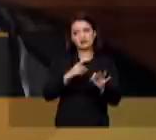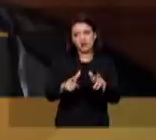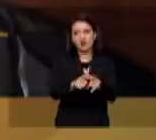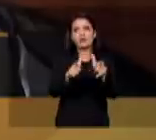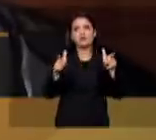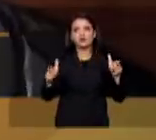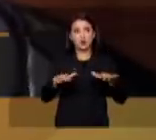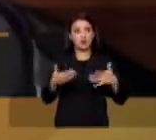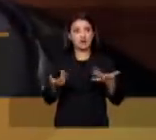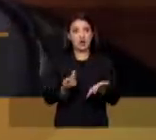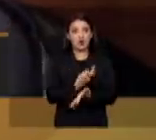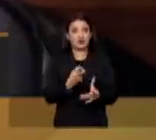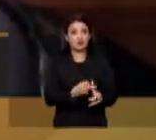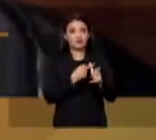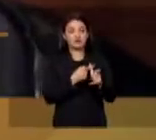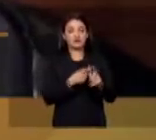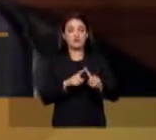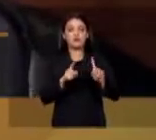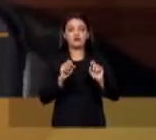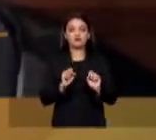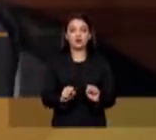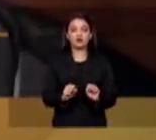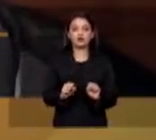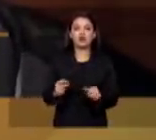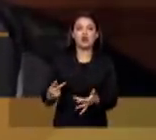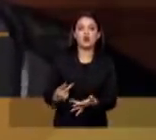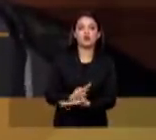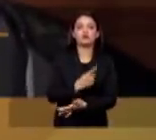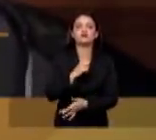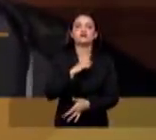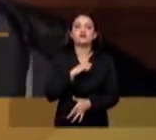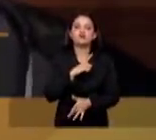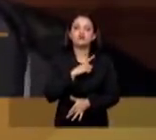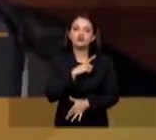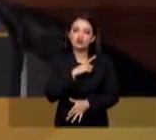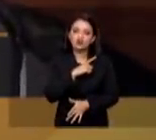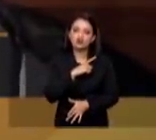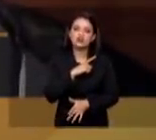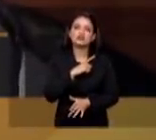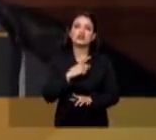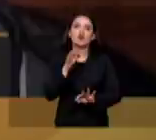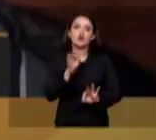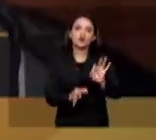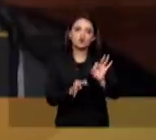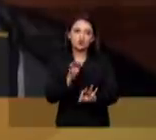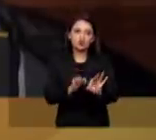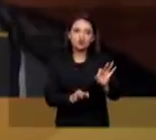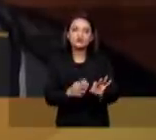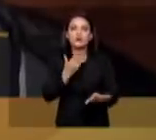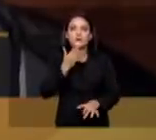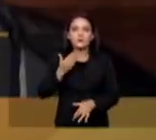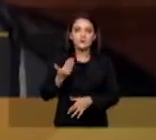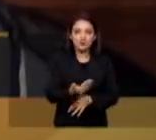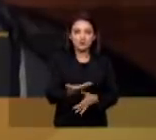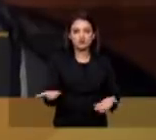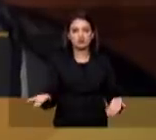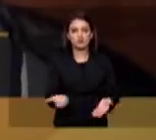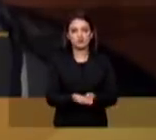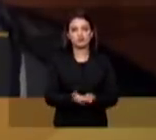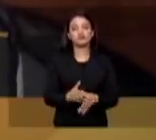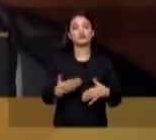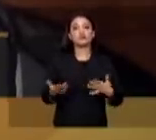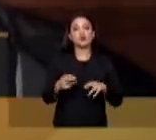de suspeição, receber a prestação jurisdicional requerida. Por isso, a